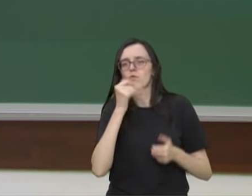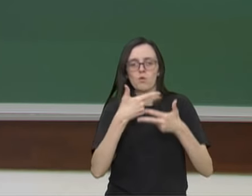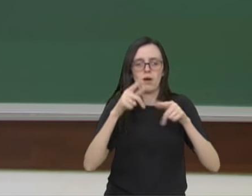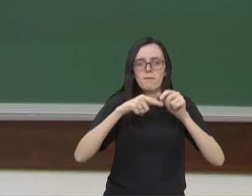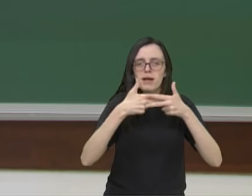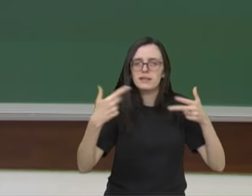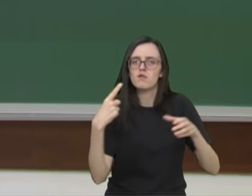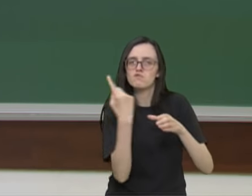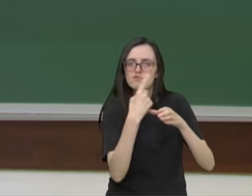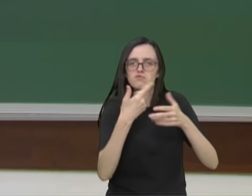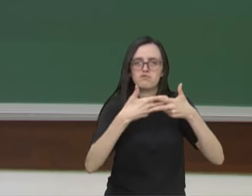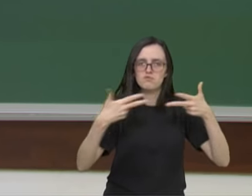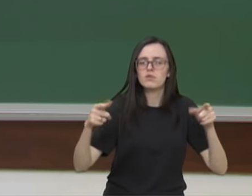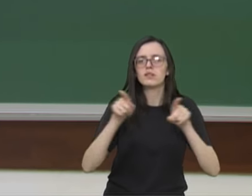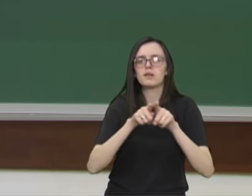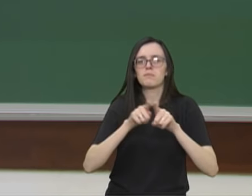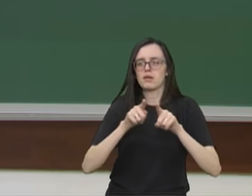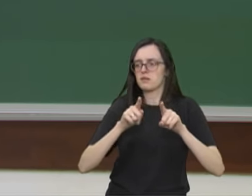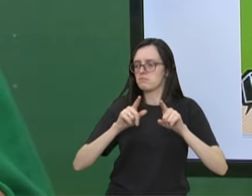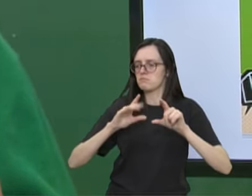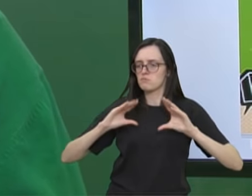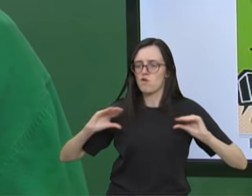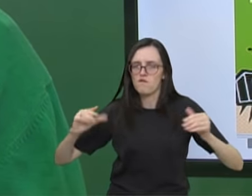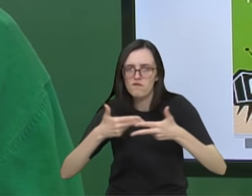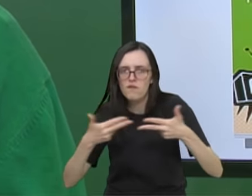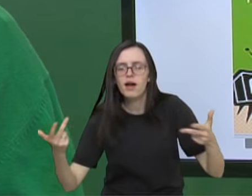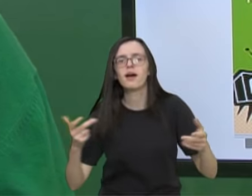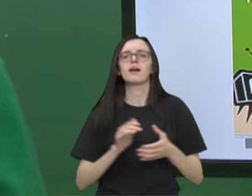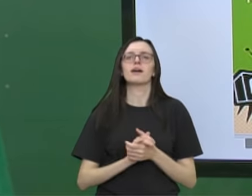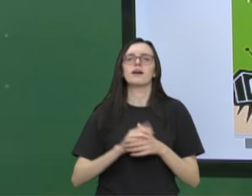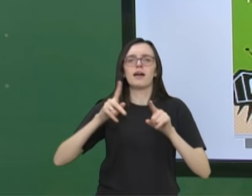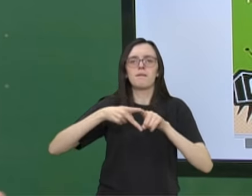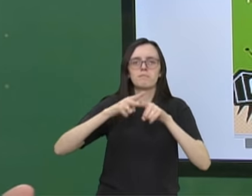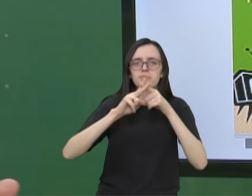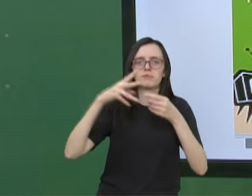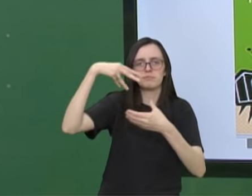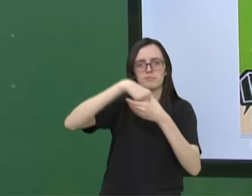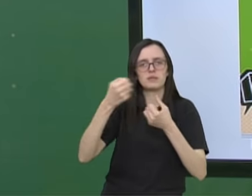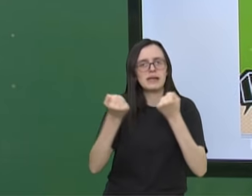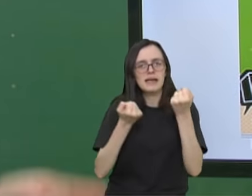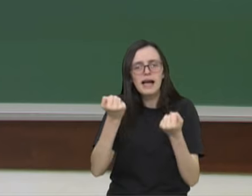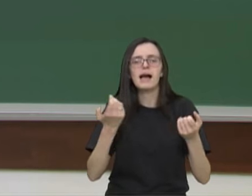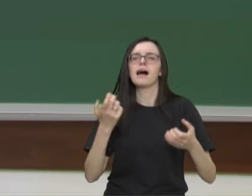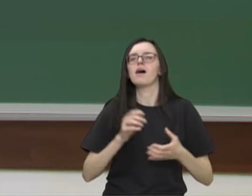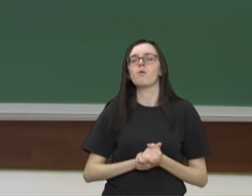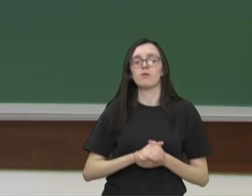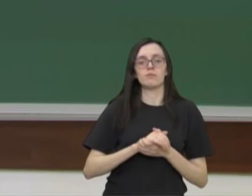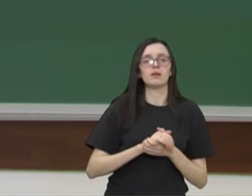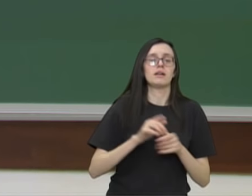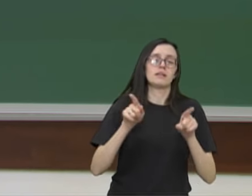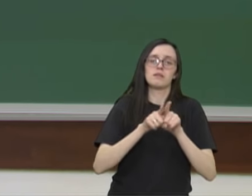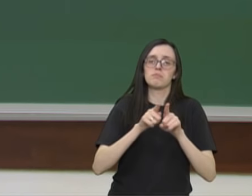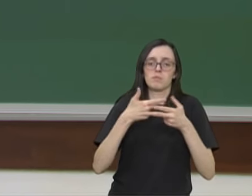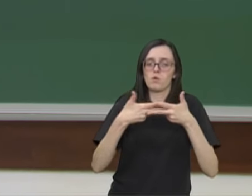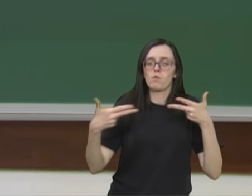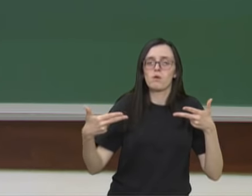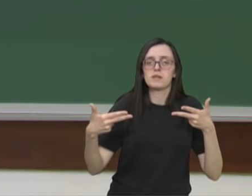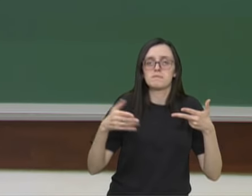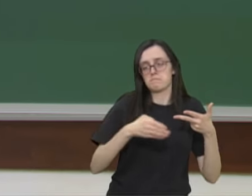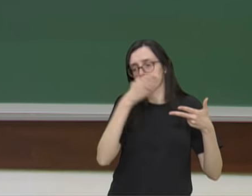eletrodomésticos móveis comerciais ao a questão das peças de automóveis automobilística as indústrias de bens